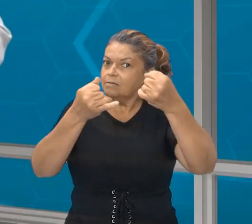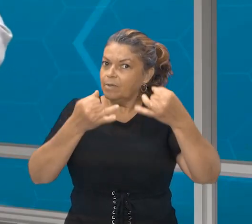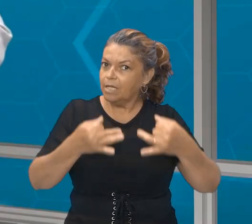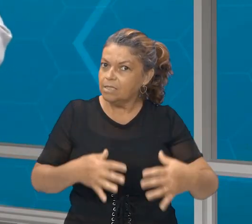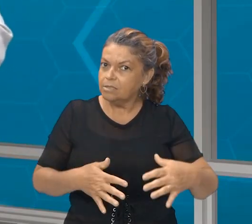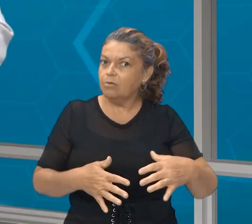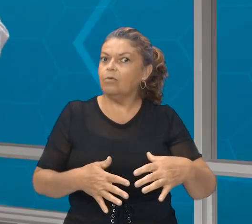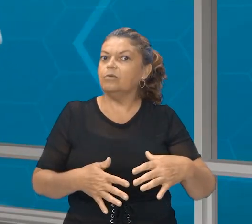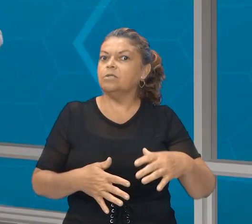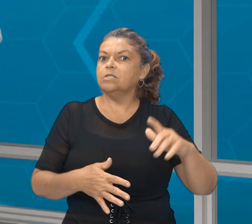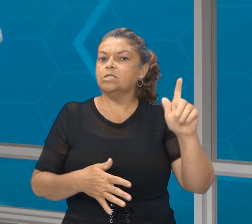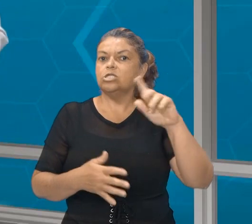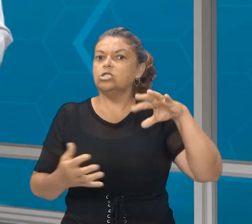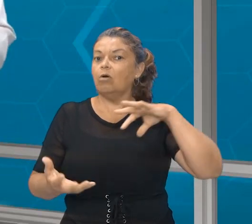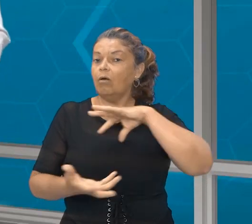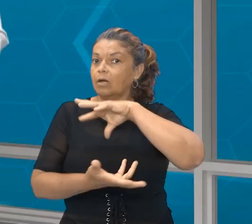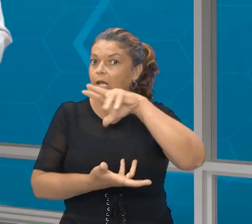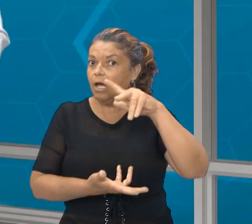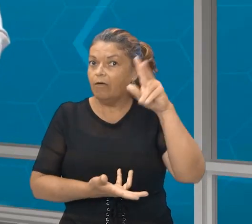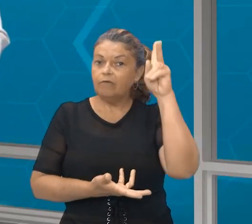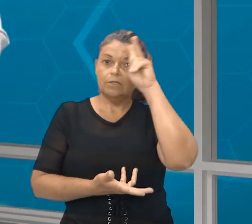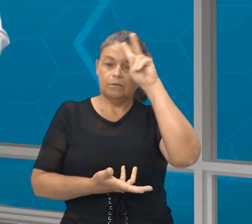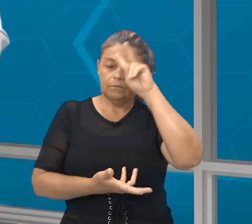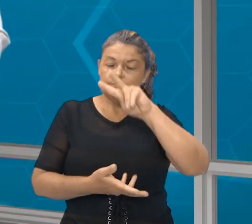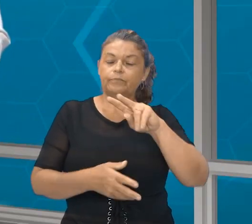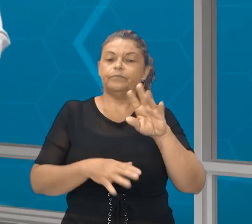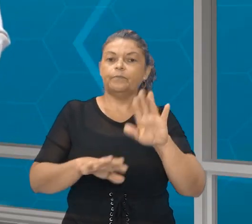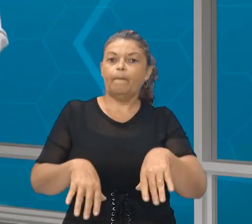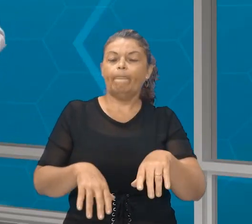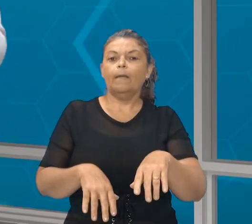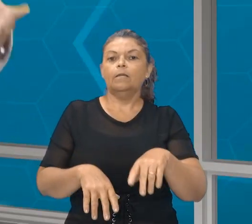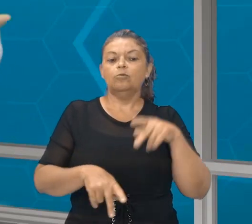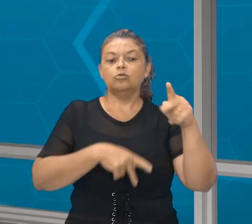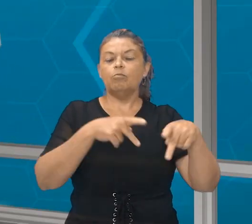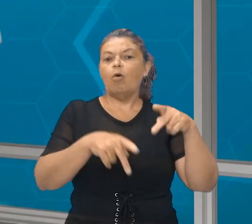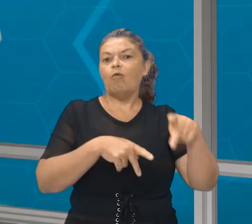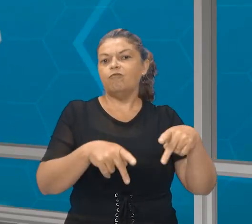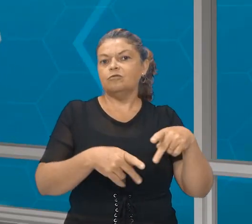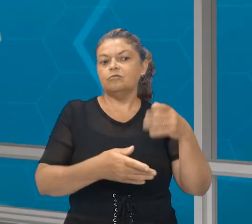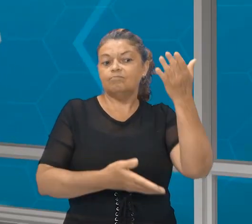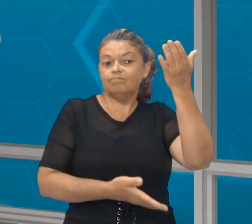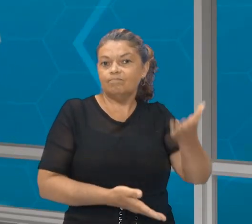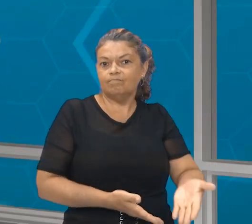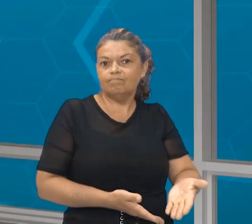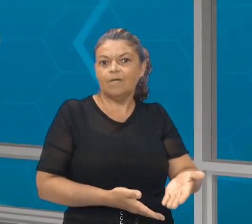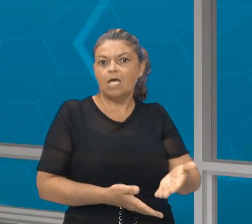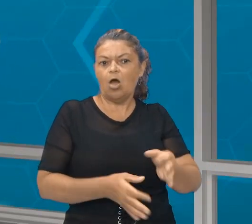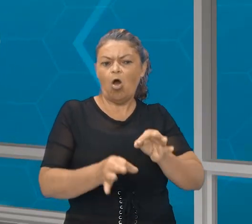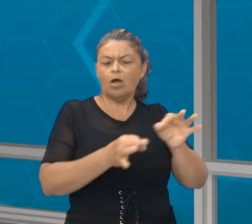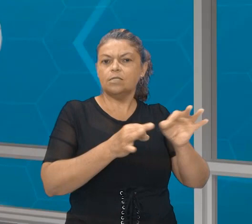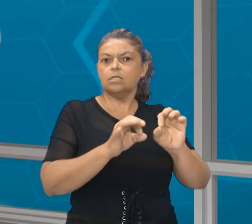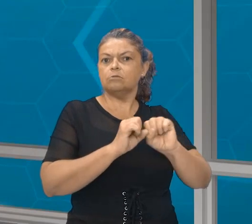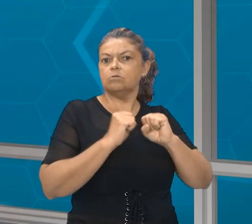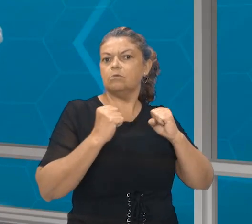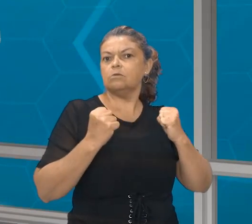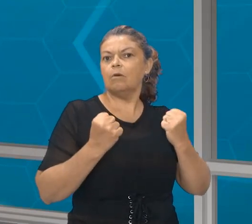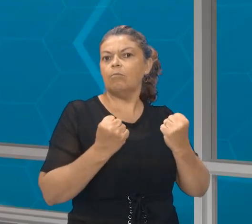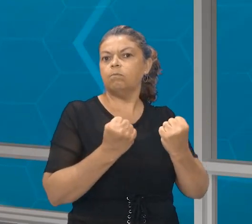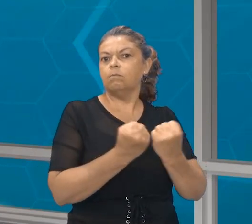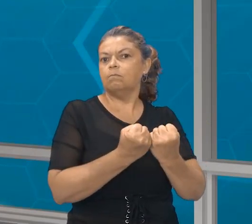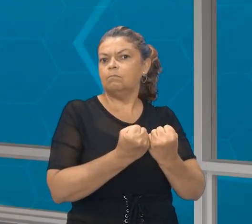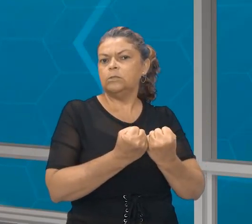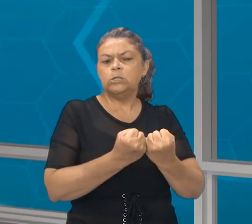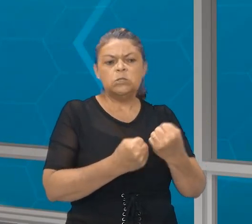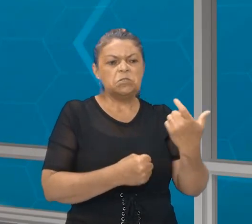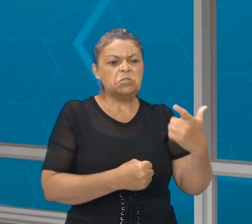esses povos aí. Um outro ponto importante dos povos germânicos é a organização social. Eles não